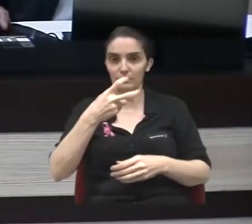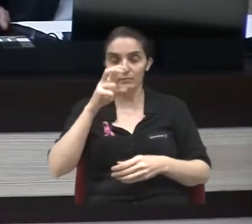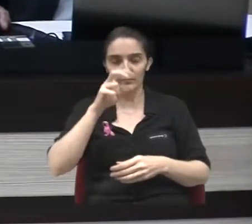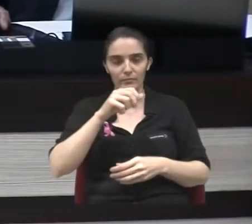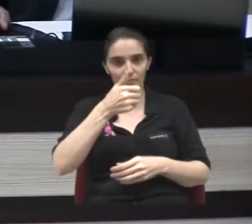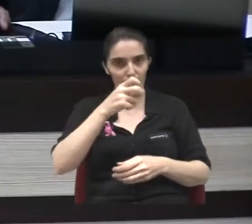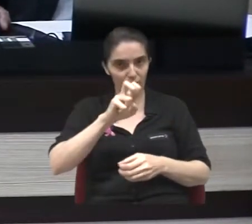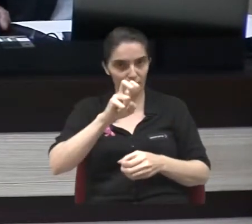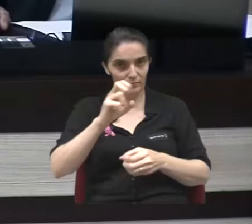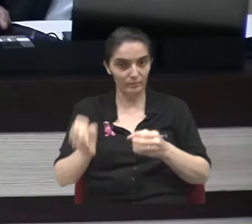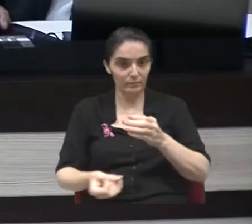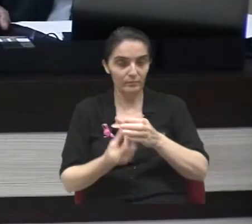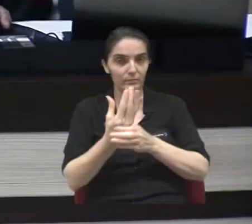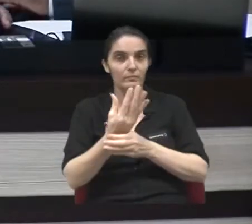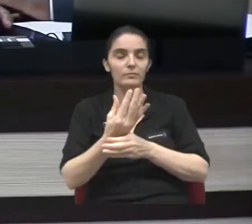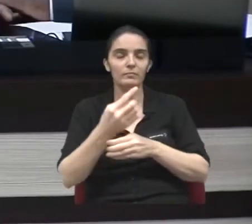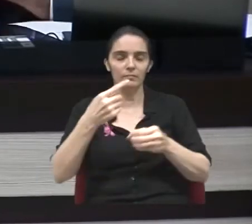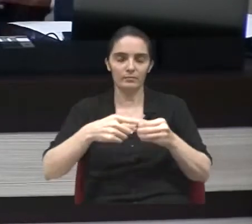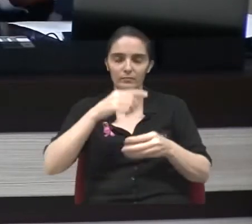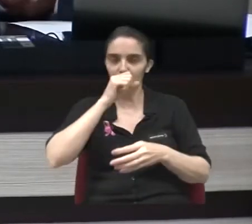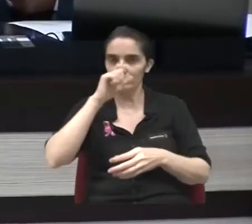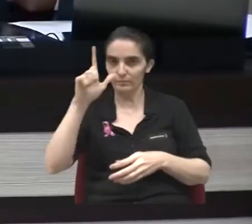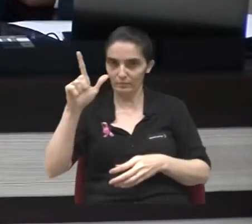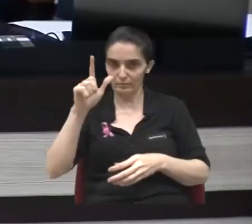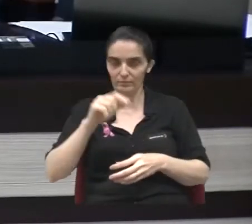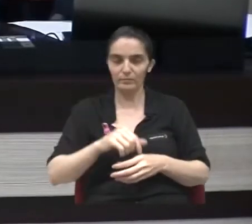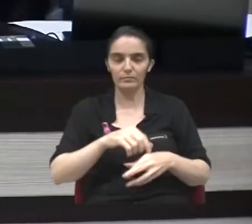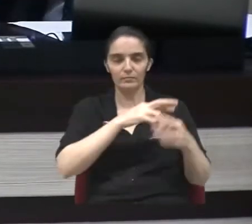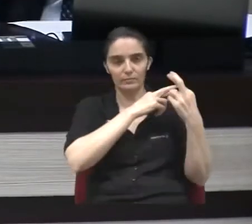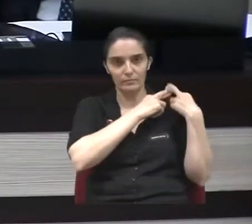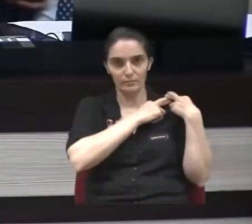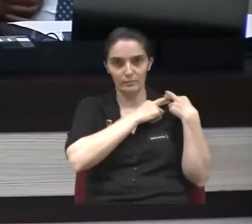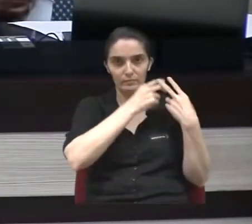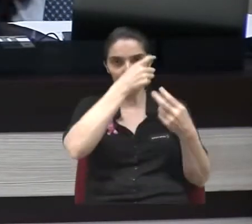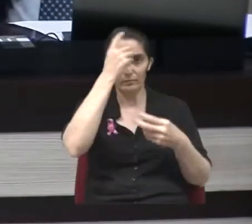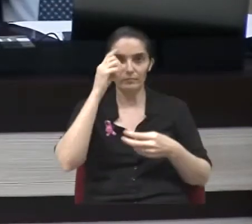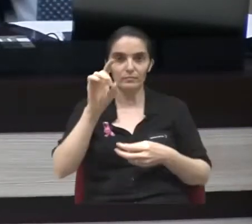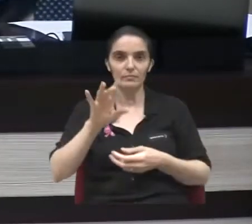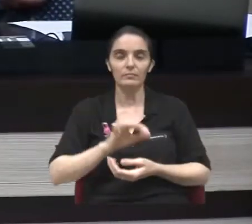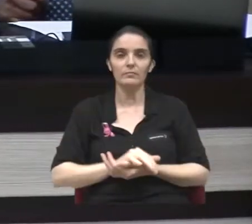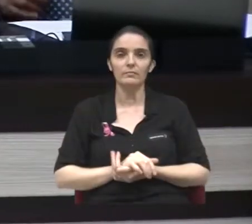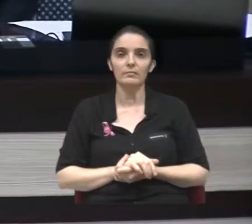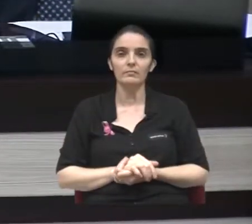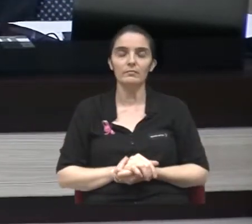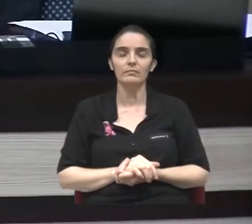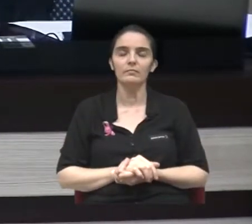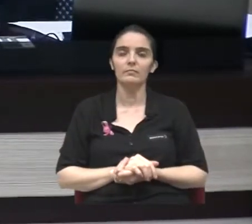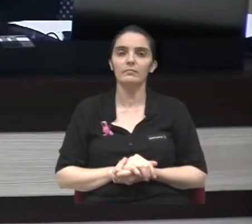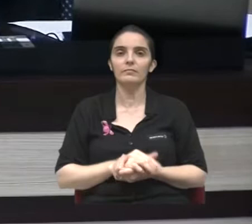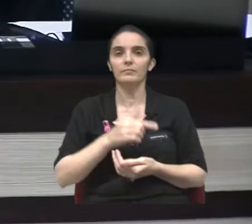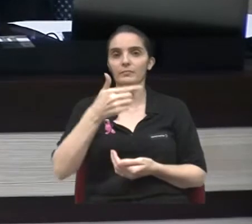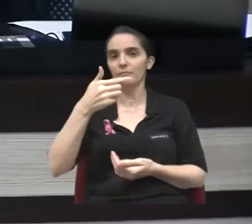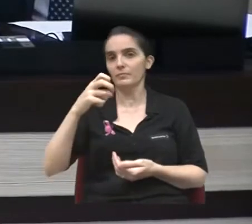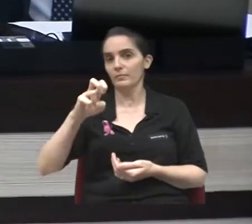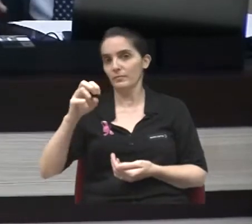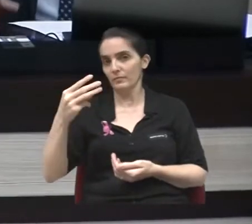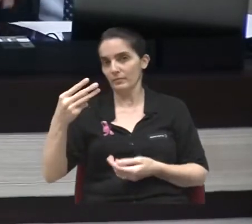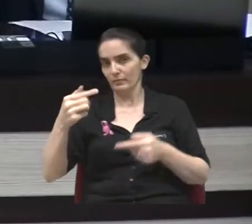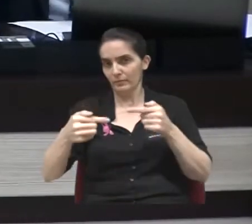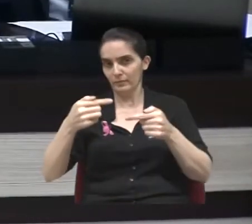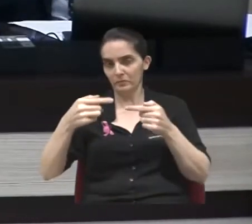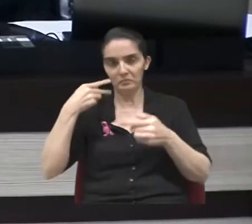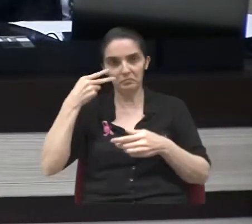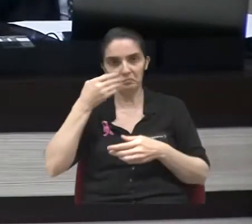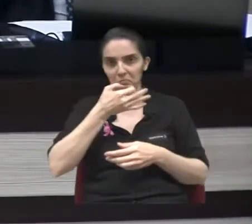prestados no município de Limeira. Autoria, vereador Wagner Barbosa. A moção 253/19 está em discussão. Algum vereador deseja discutir